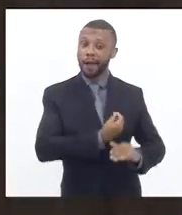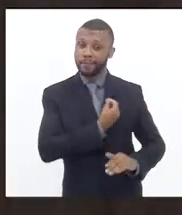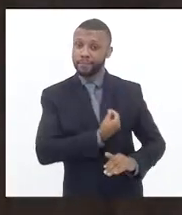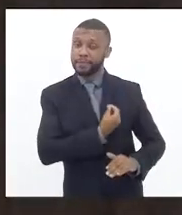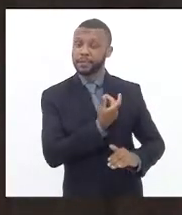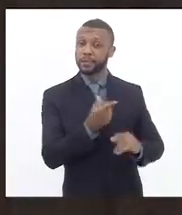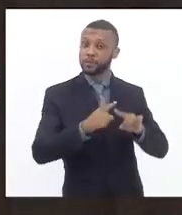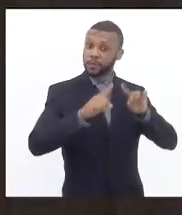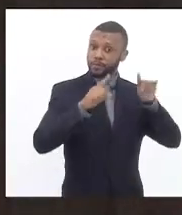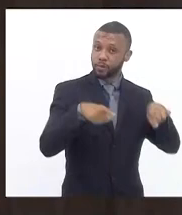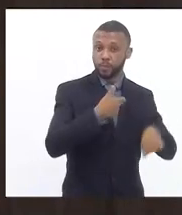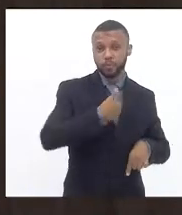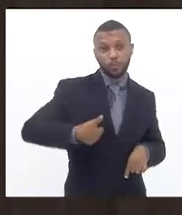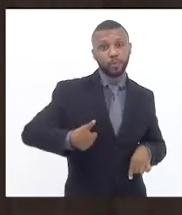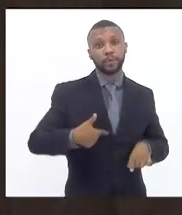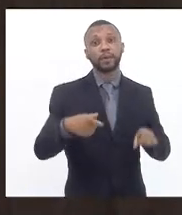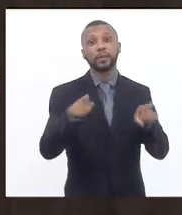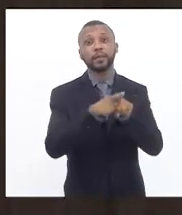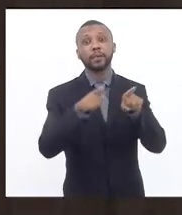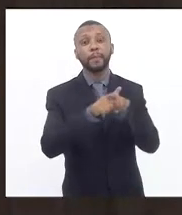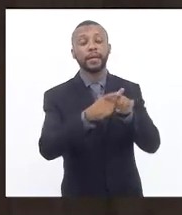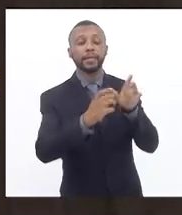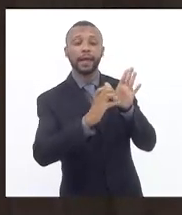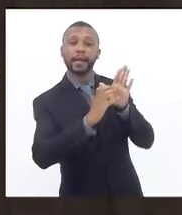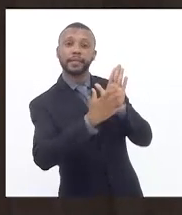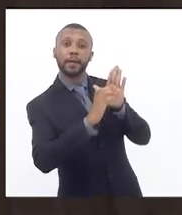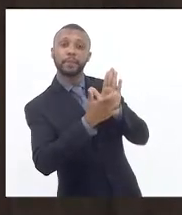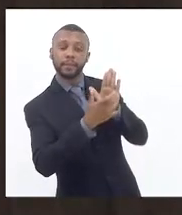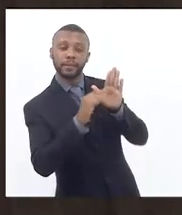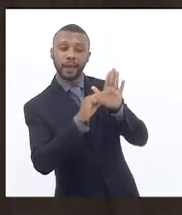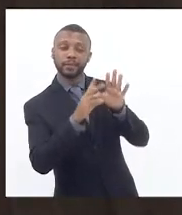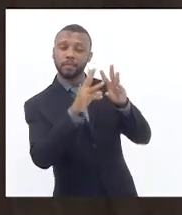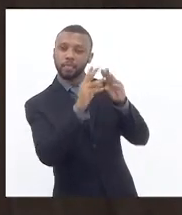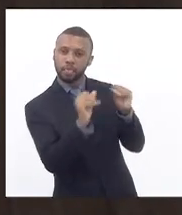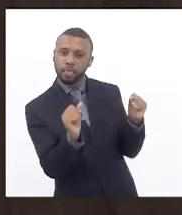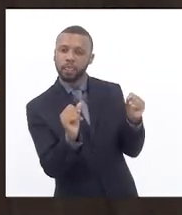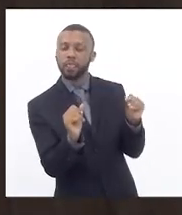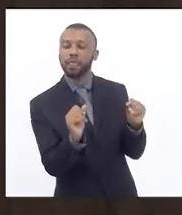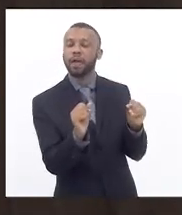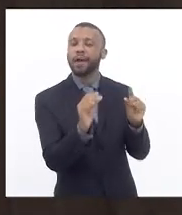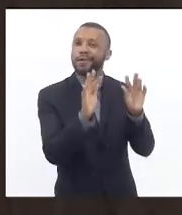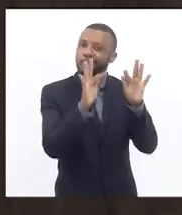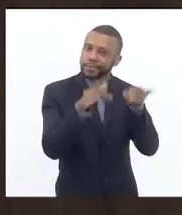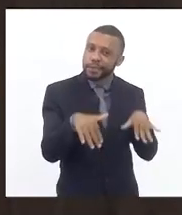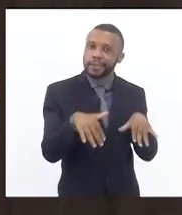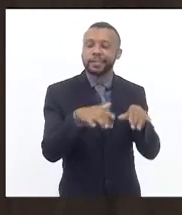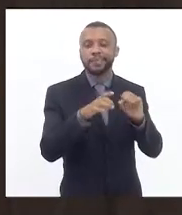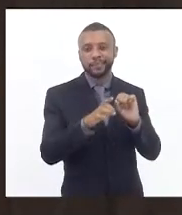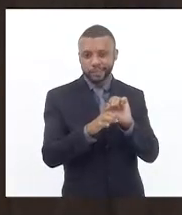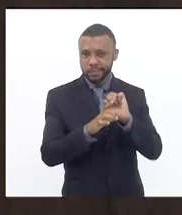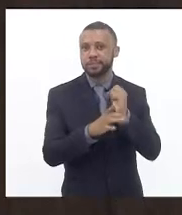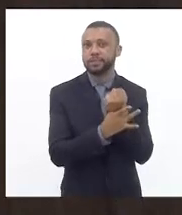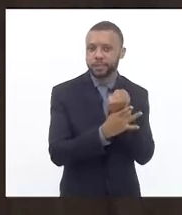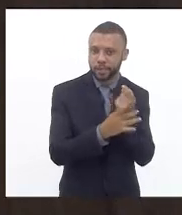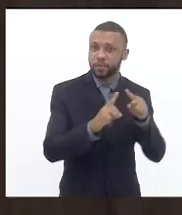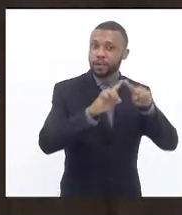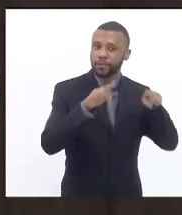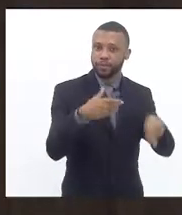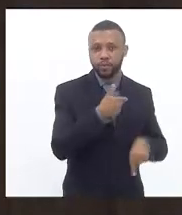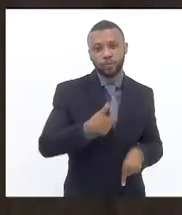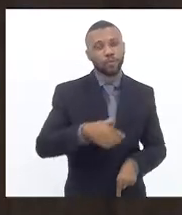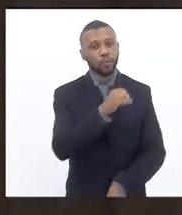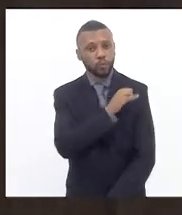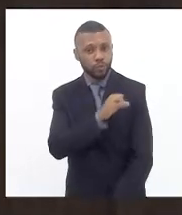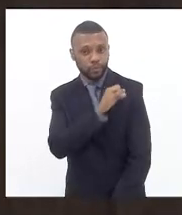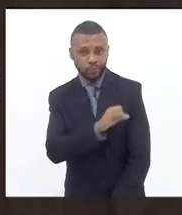e de fato a estabilidade que representa o fim do funcionalismo público no estado do Rio de Janeiro eu vou resgatar aqui